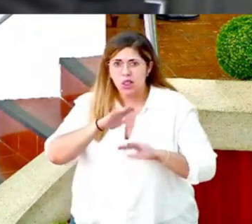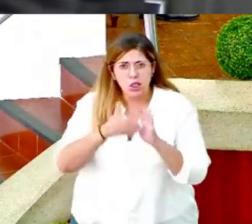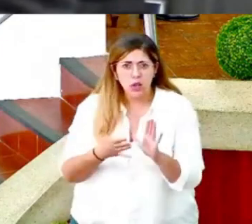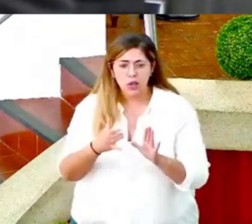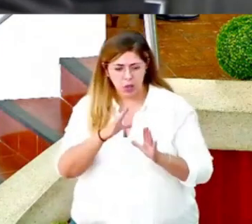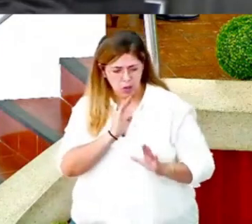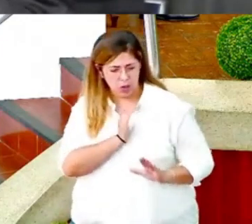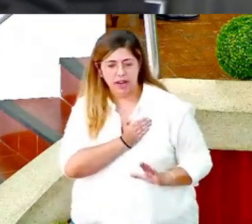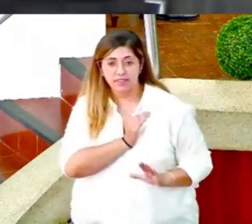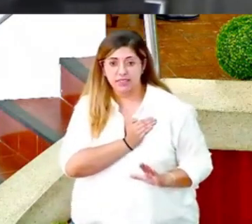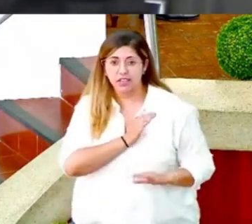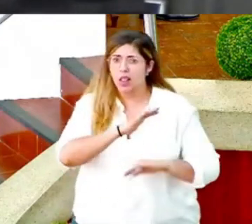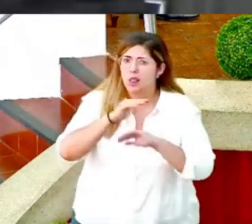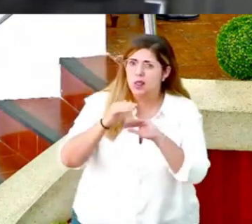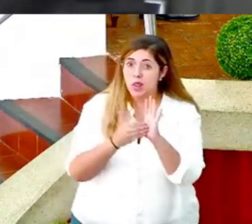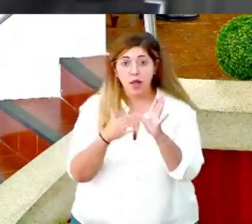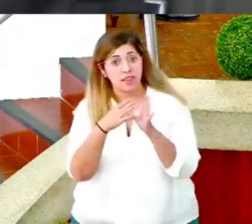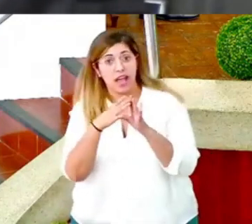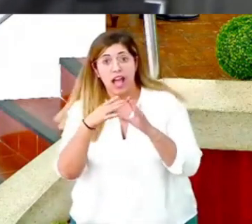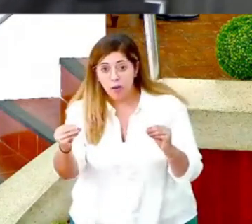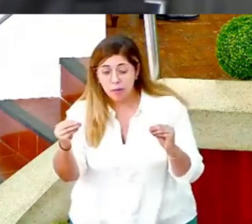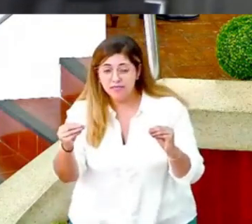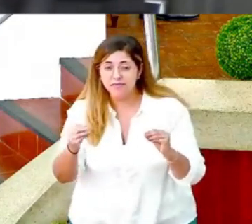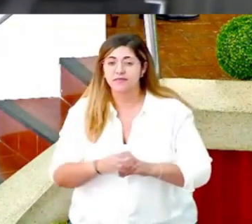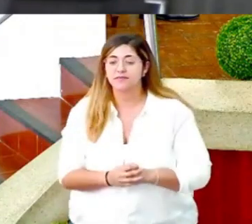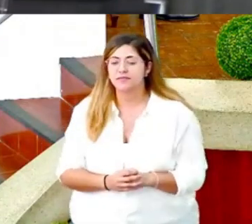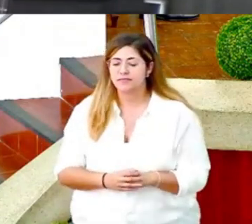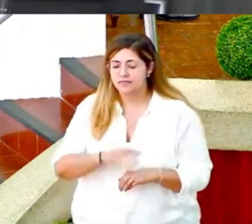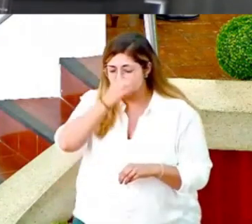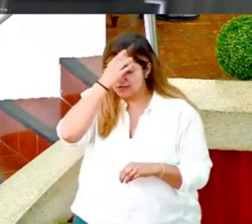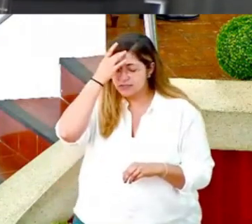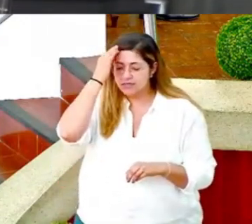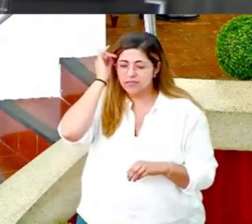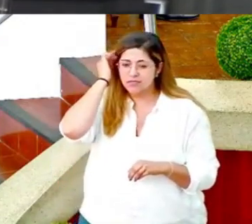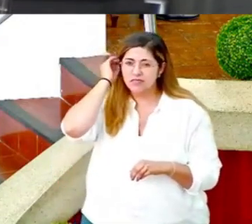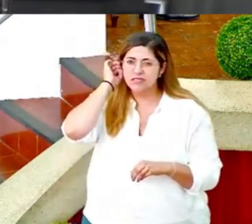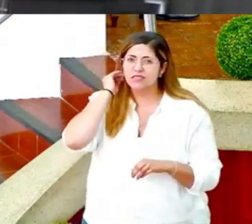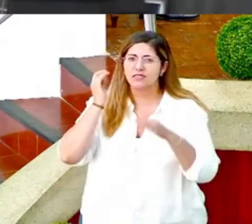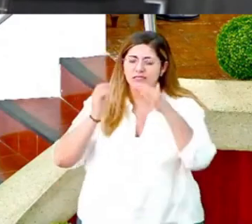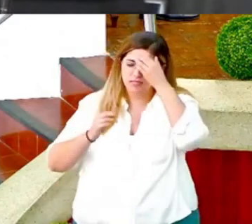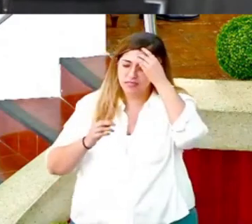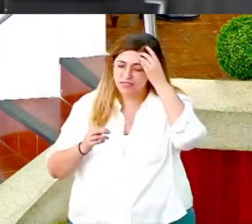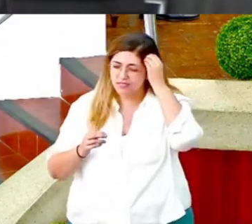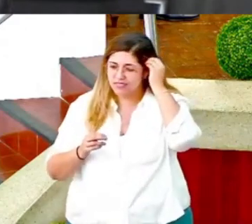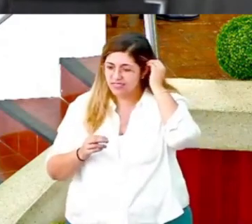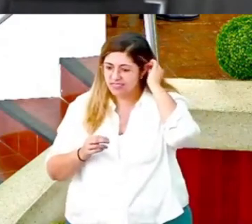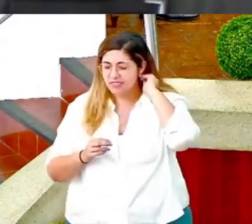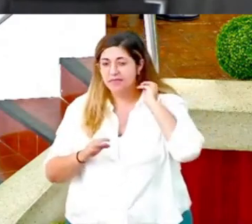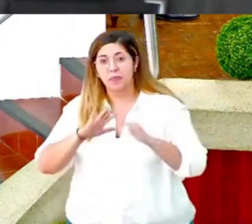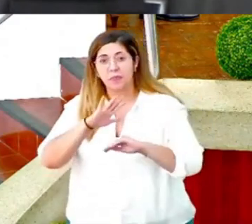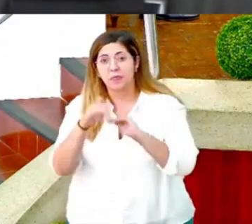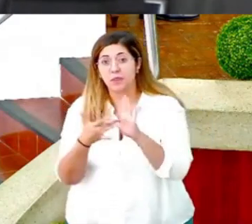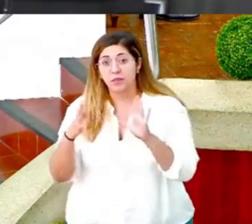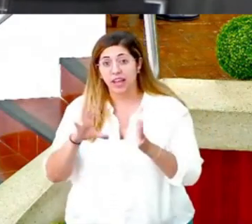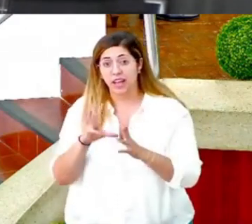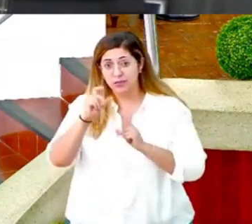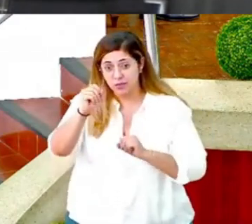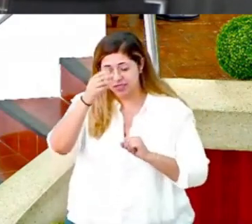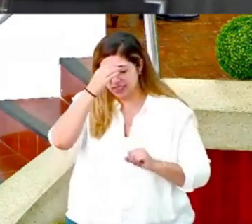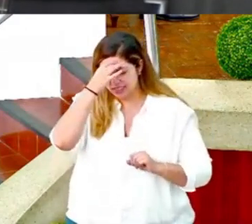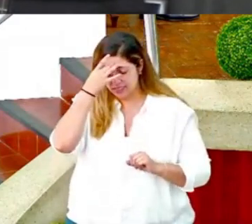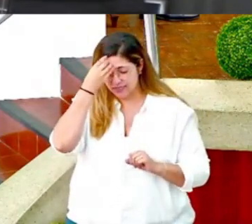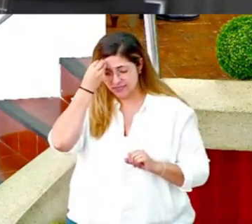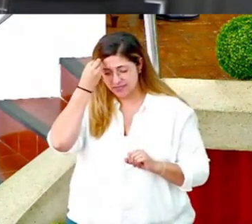coração, de toda a tua alma e de toda a tua força.